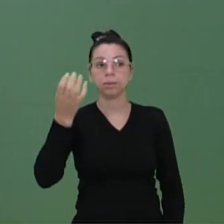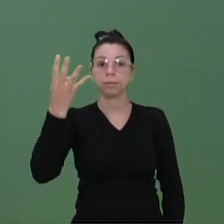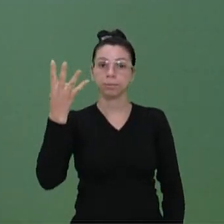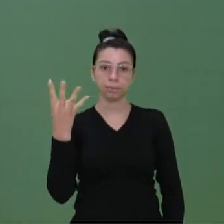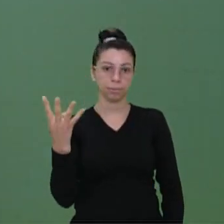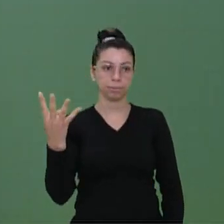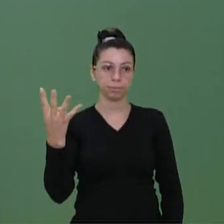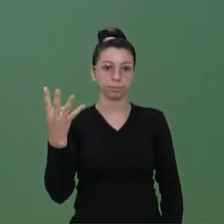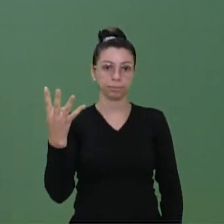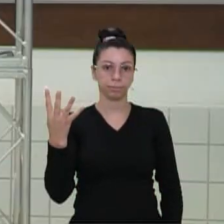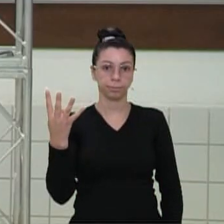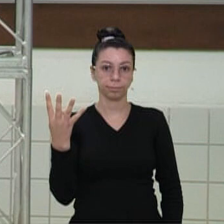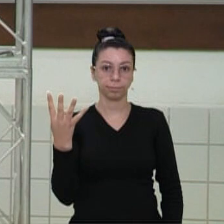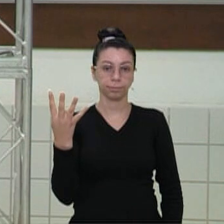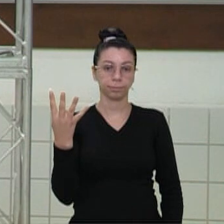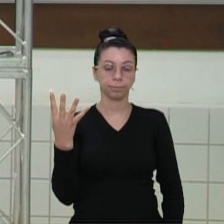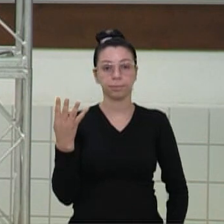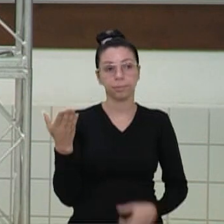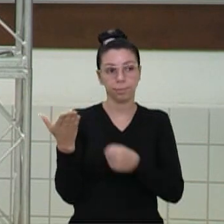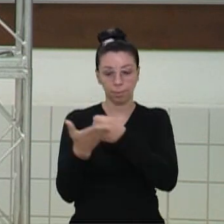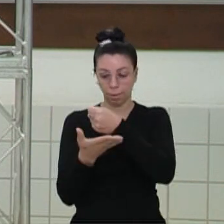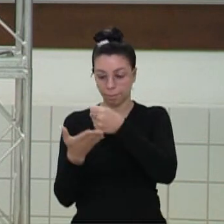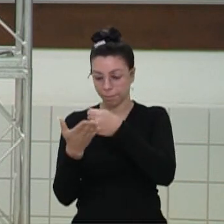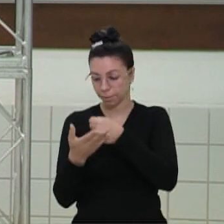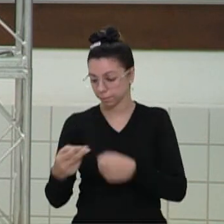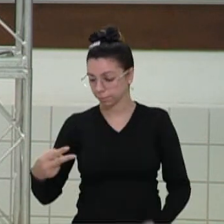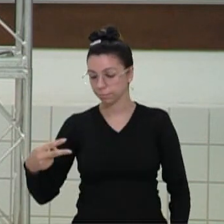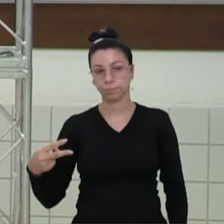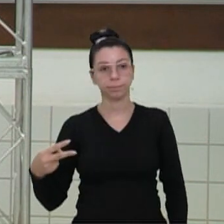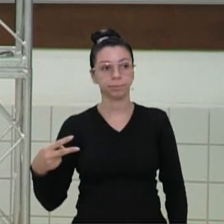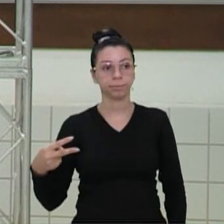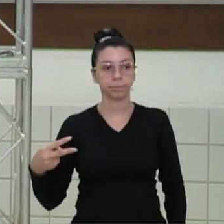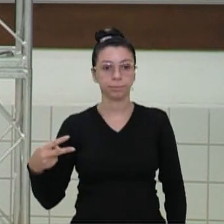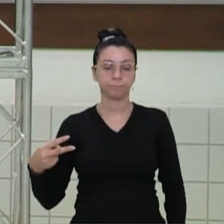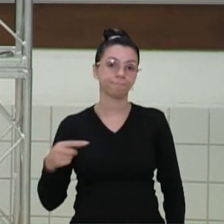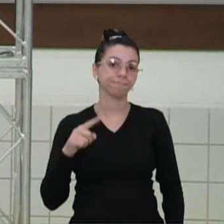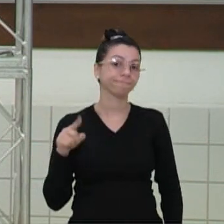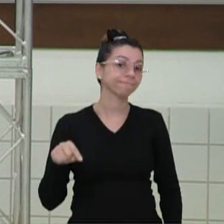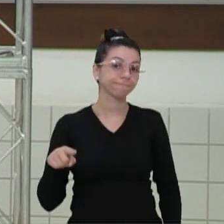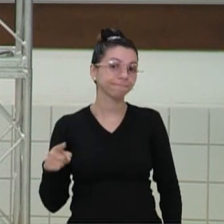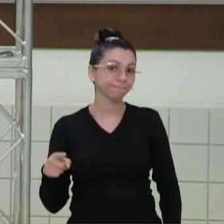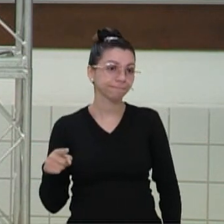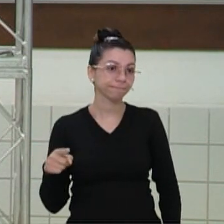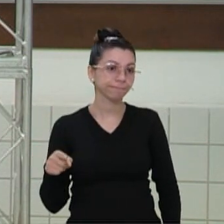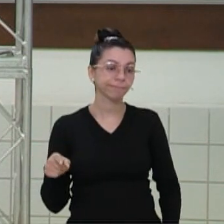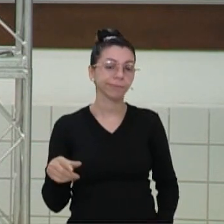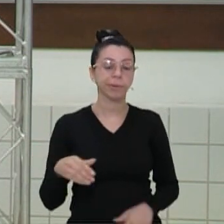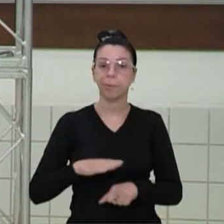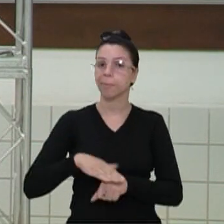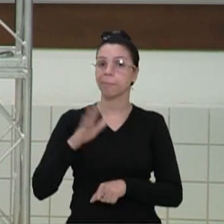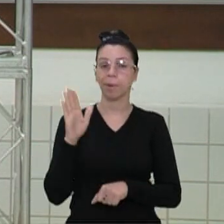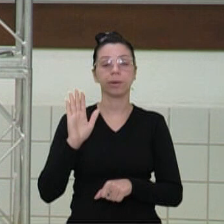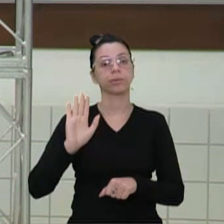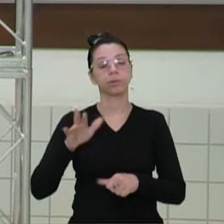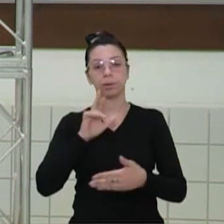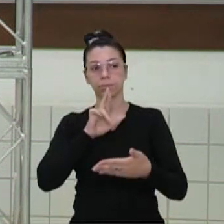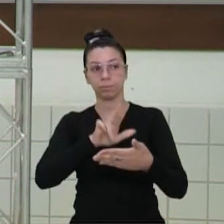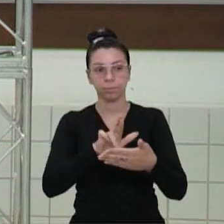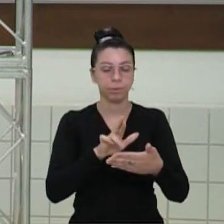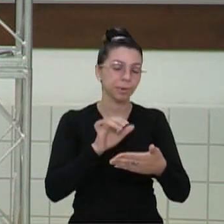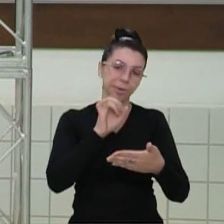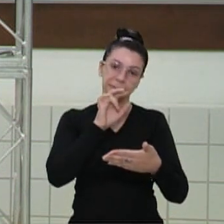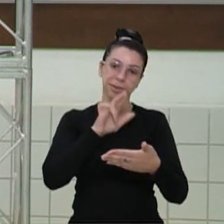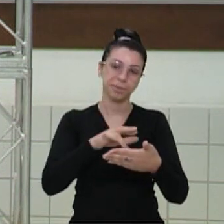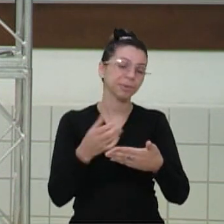64 na base 2? Ponto de interrogação. Se eu falar mais que isso, o professor já vai